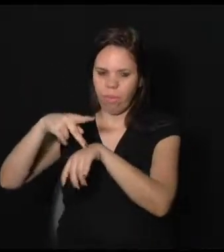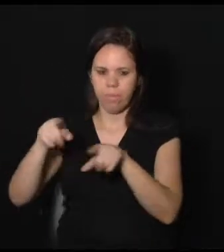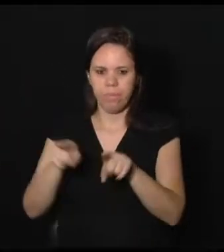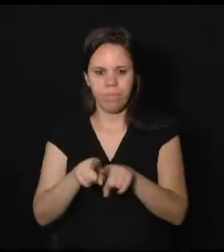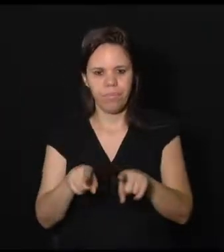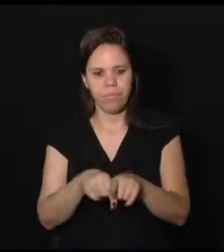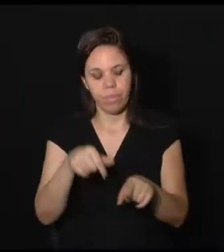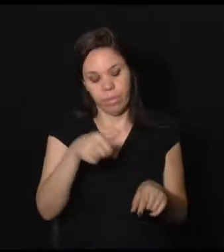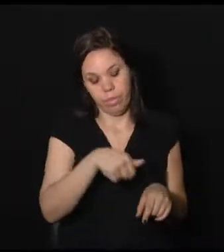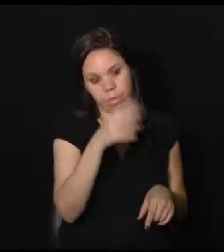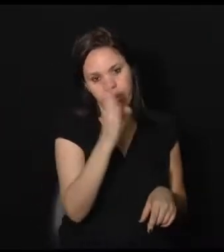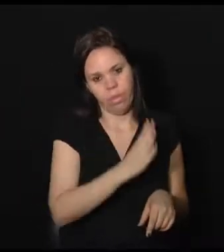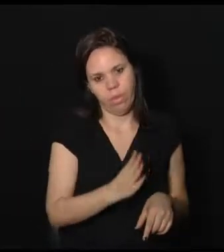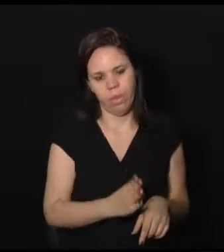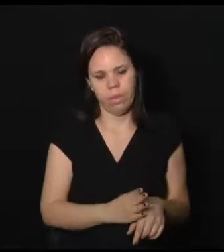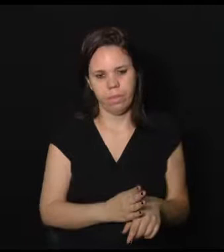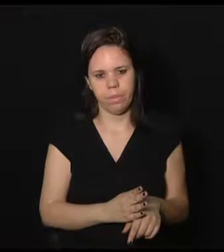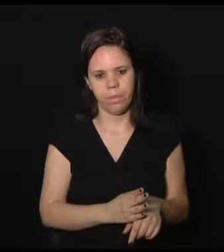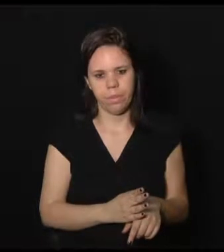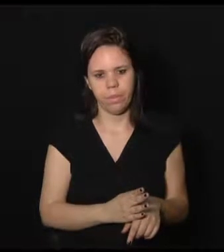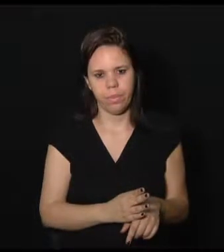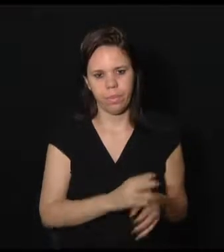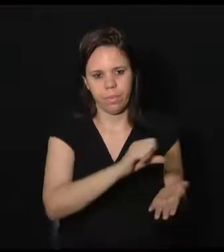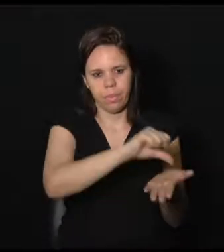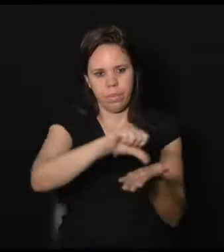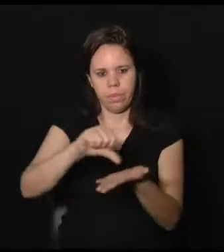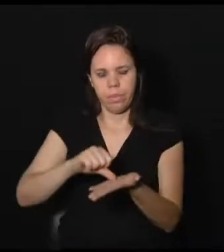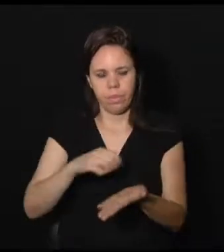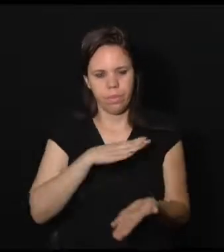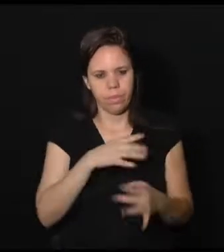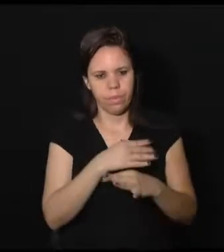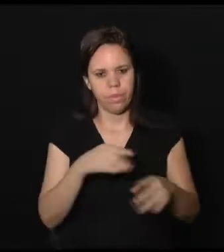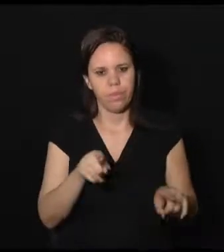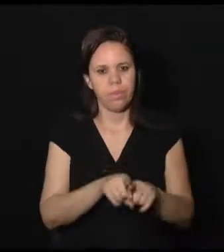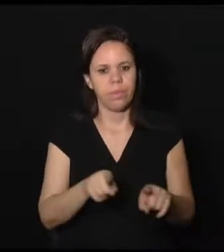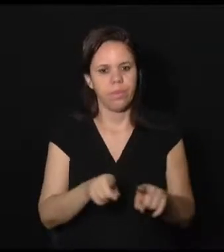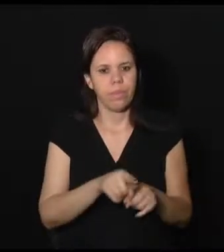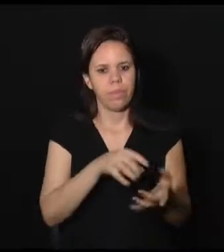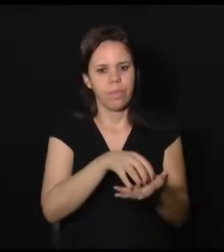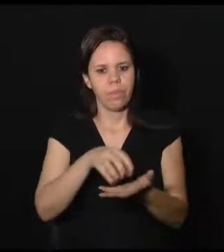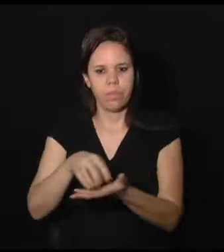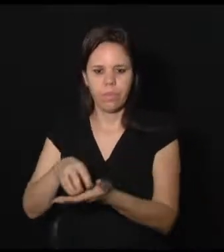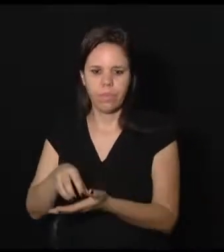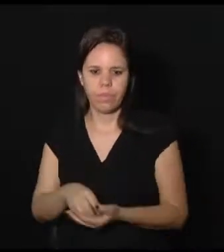nacional e regional, o estabelecimento dos comitês, né, de